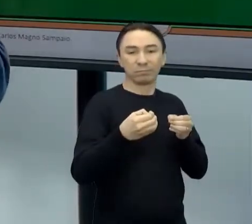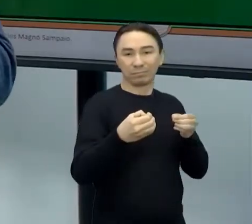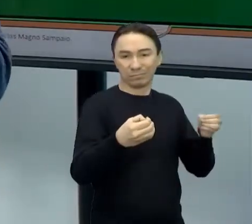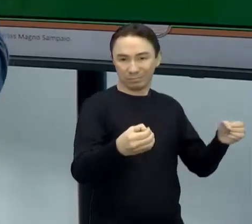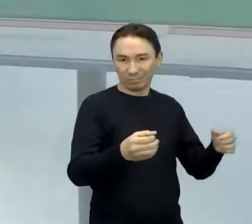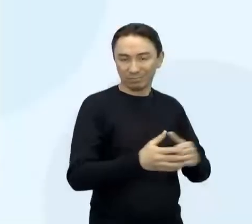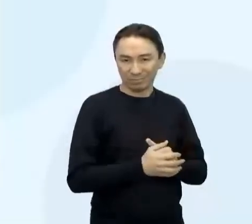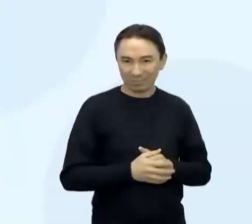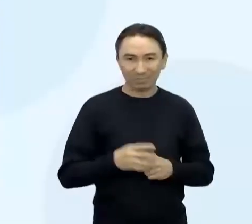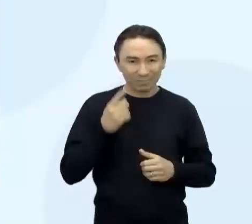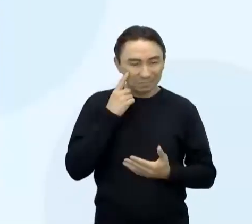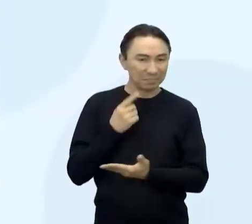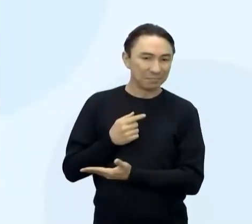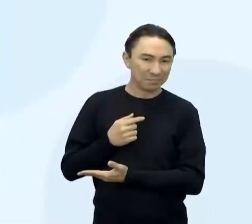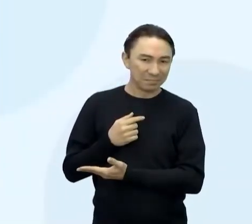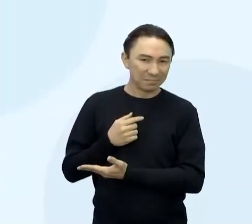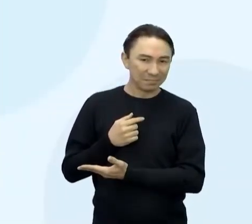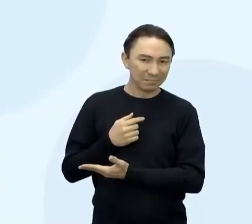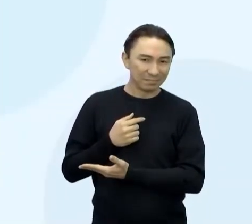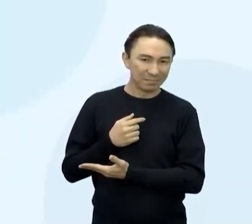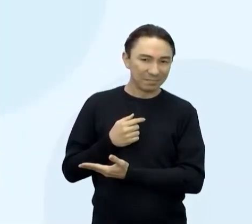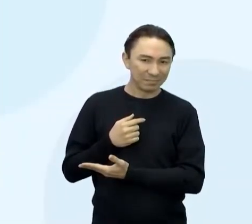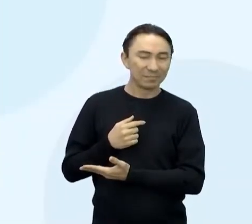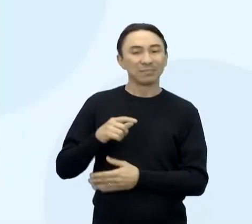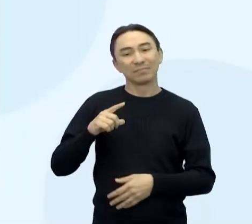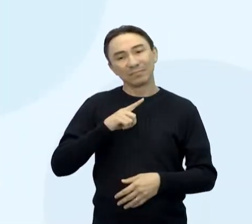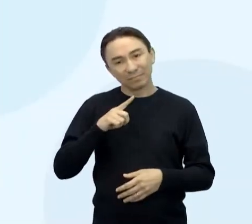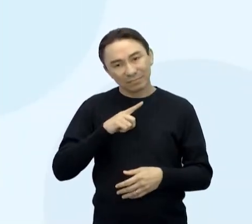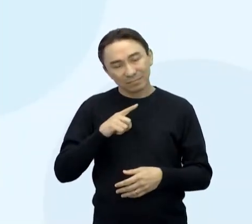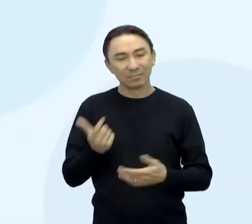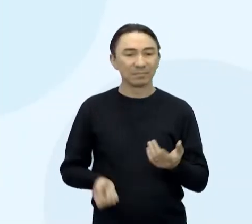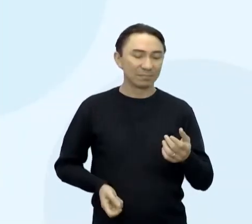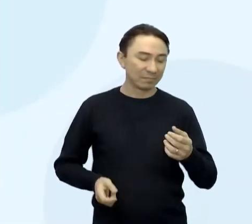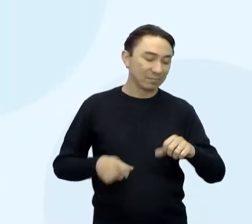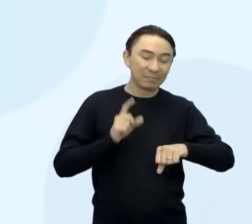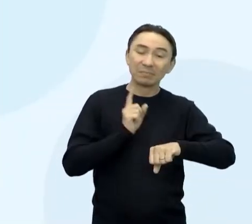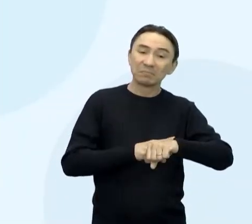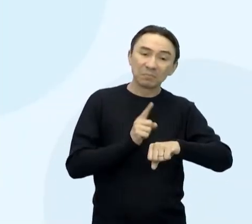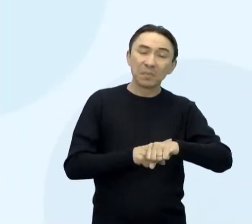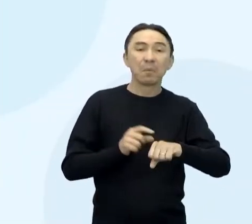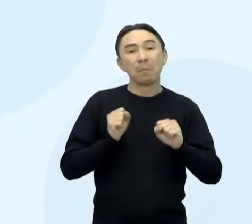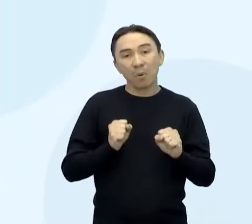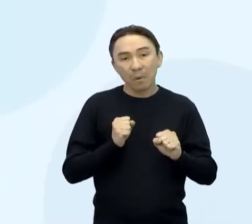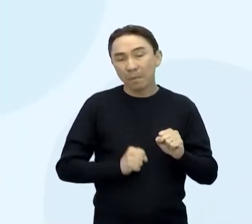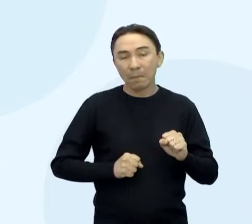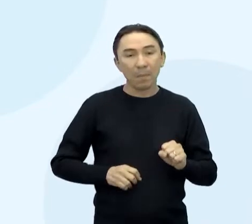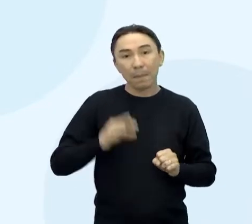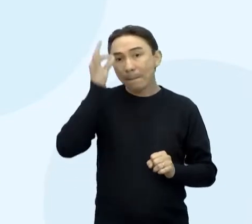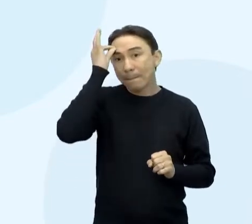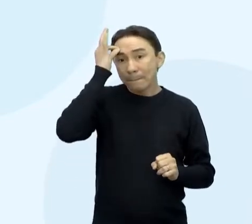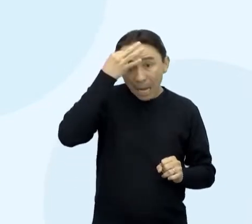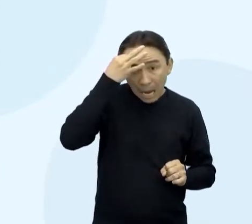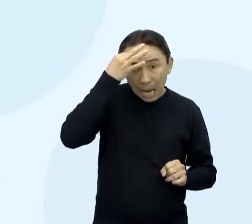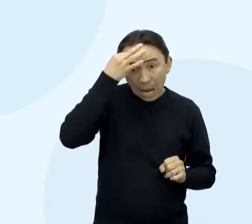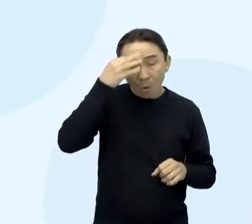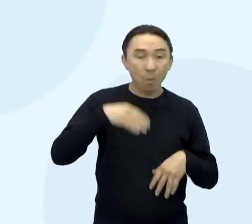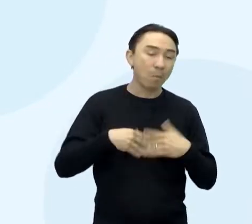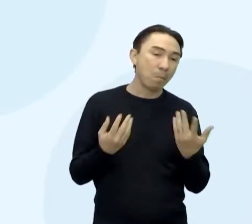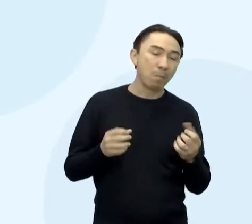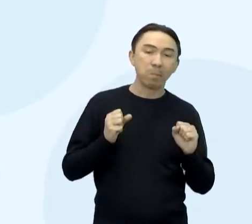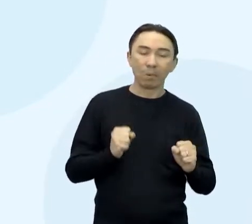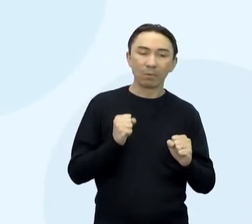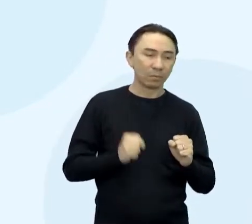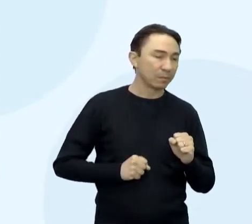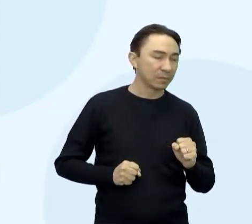sim, pode colocar de novo, ó, existe um tempo, esse tempo pode ser bem pequeno ou ele pode ser muito grande, né?